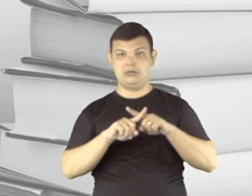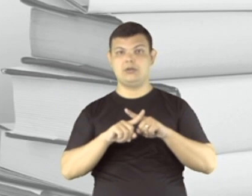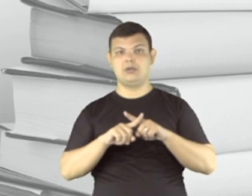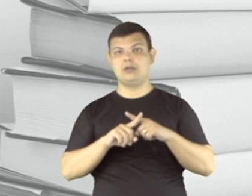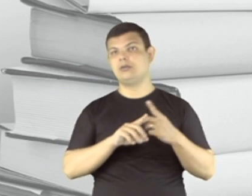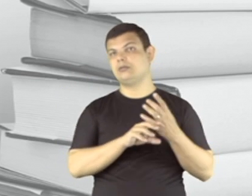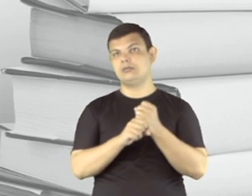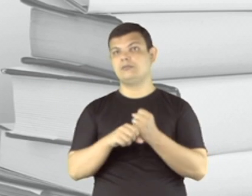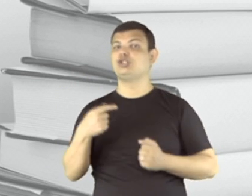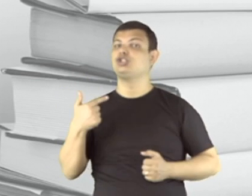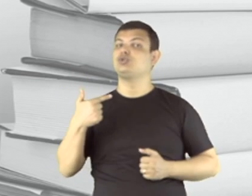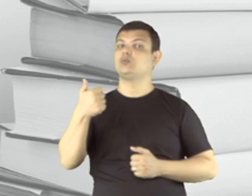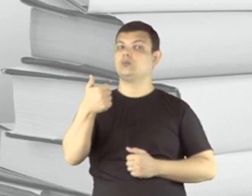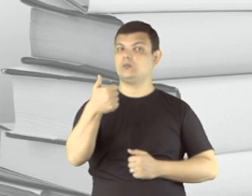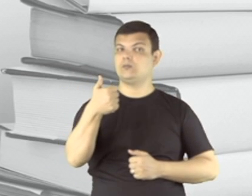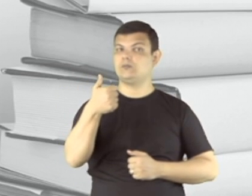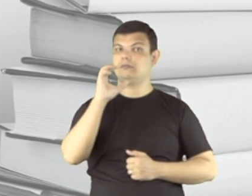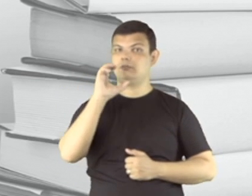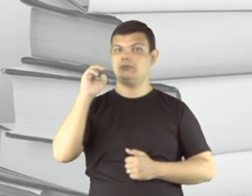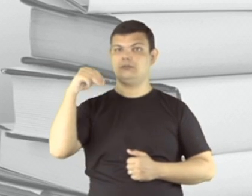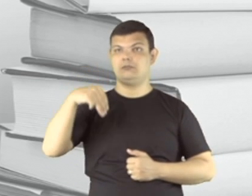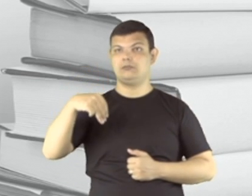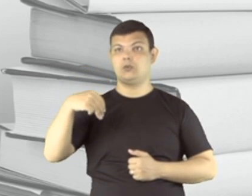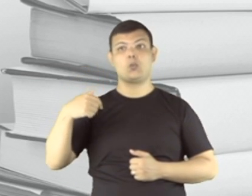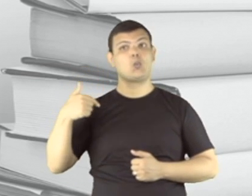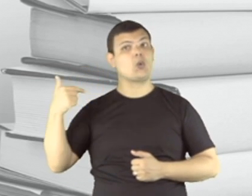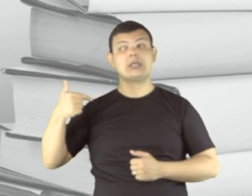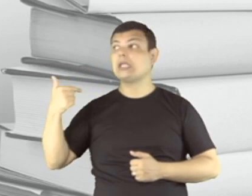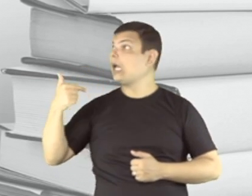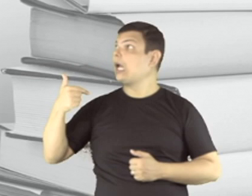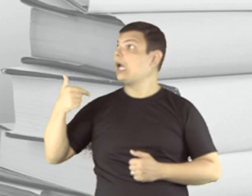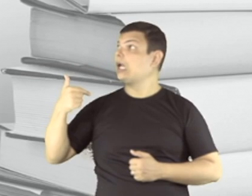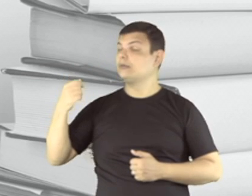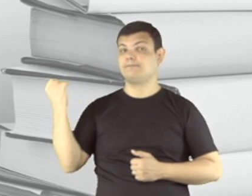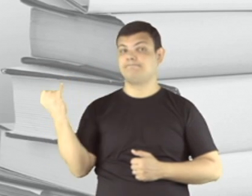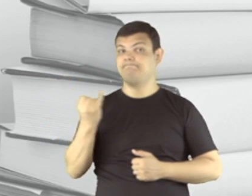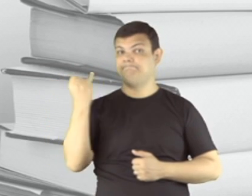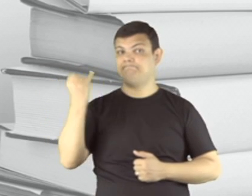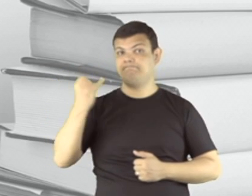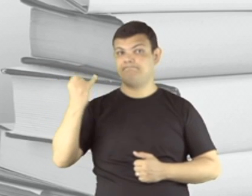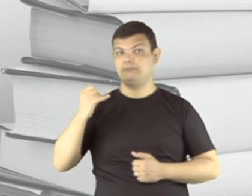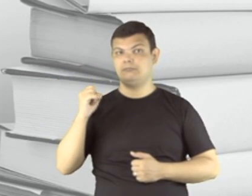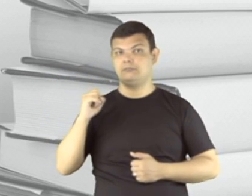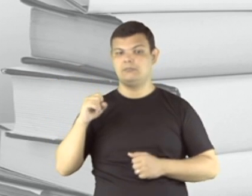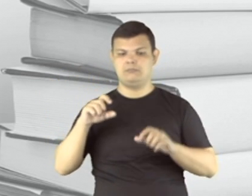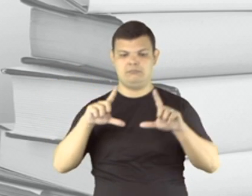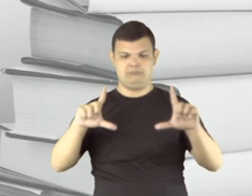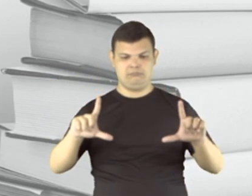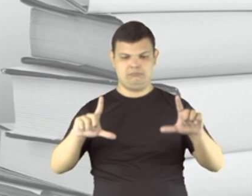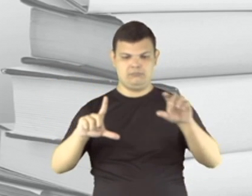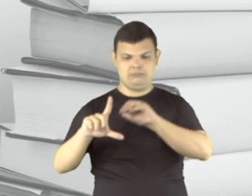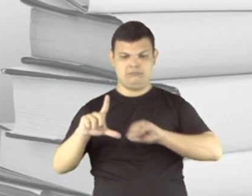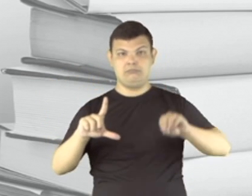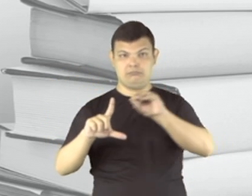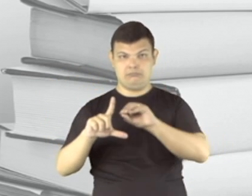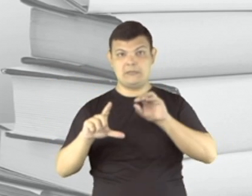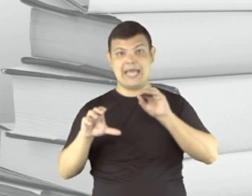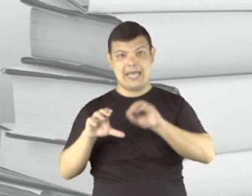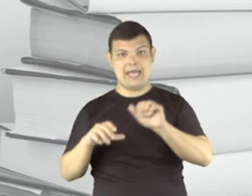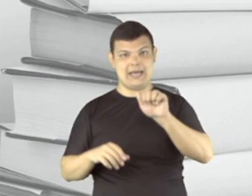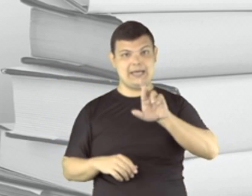3, 21 centímetros. E a unidade, como eu estou trabalhando em área, ela é